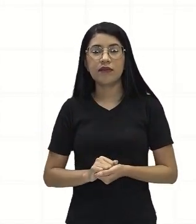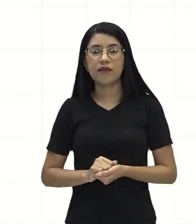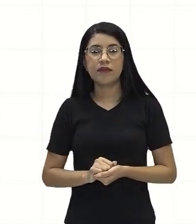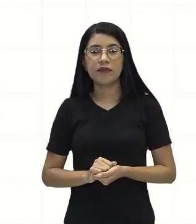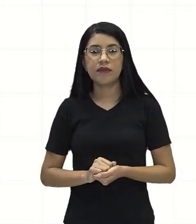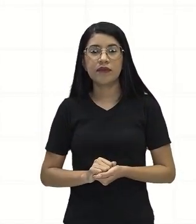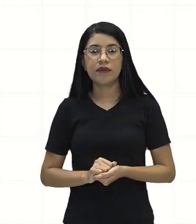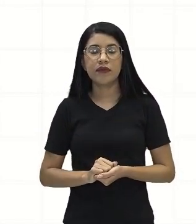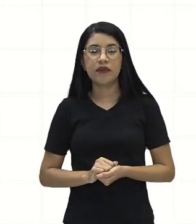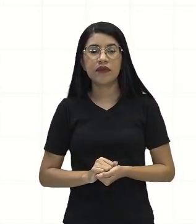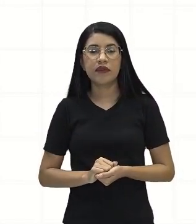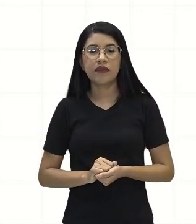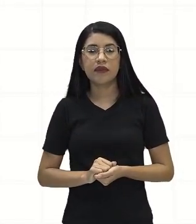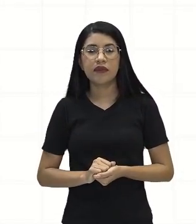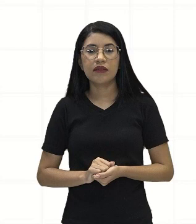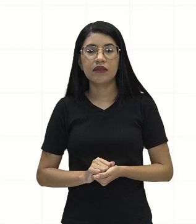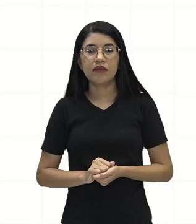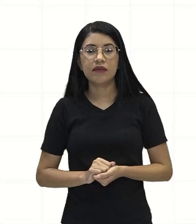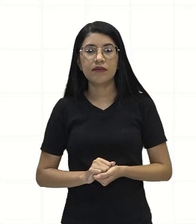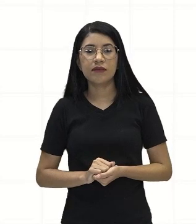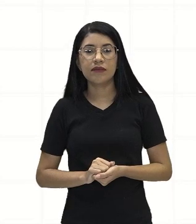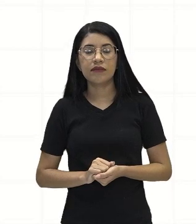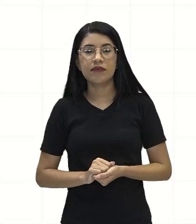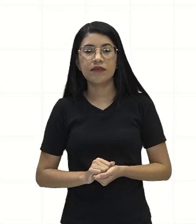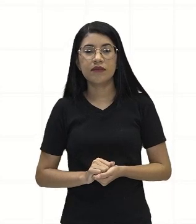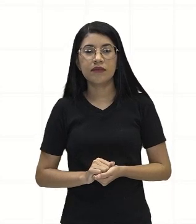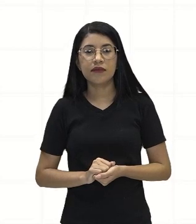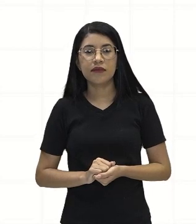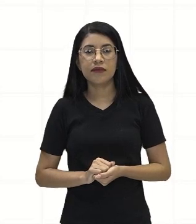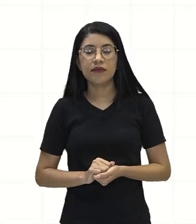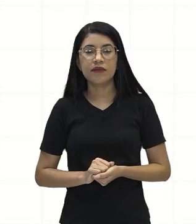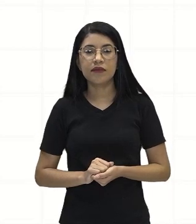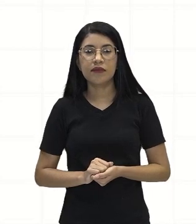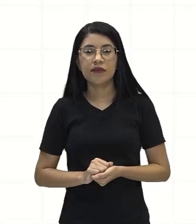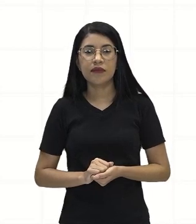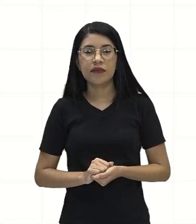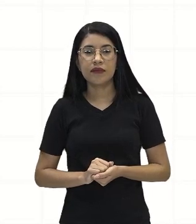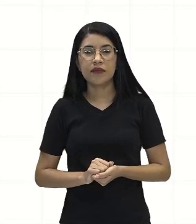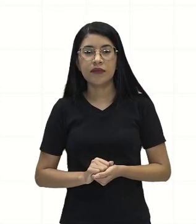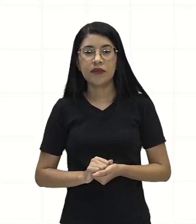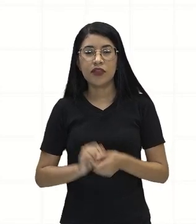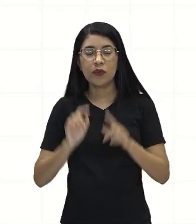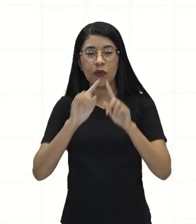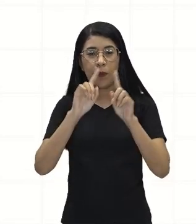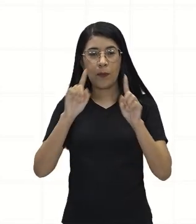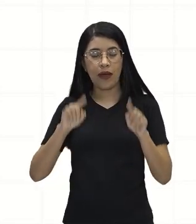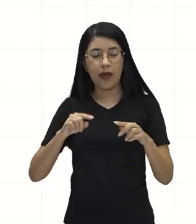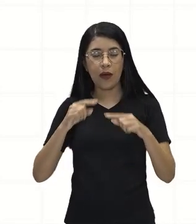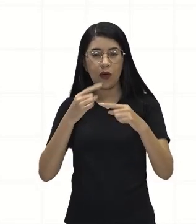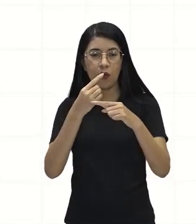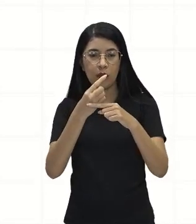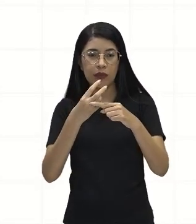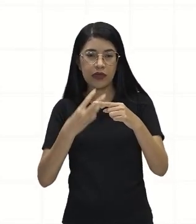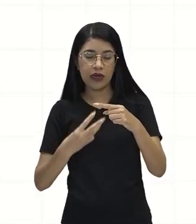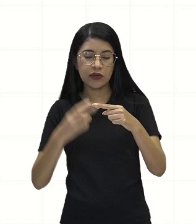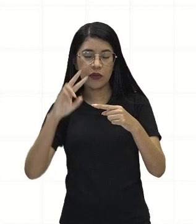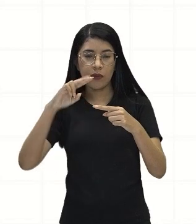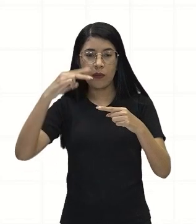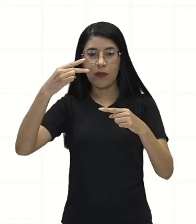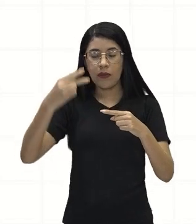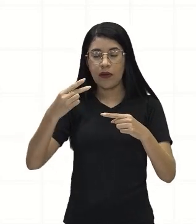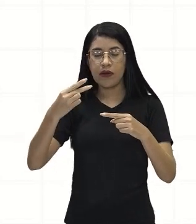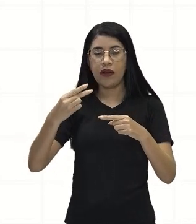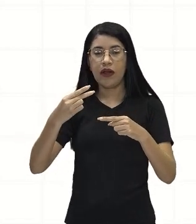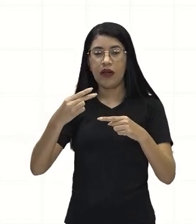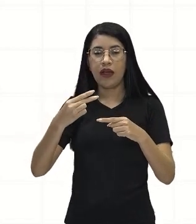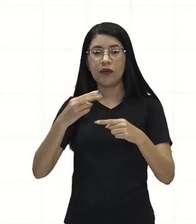é o número que é elevado à potência de 2 vai dar 1/9. Então, olha, 1 ao